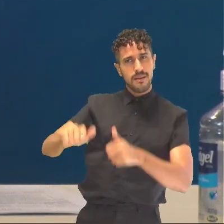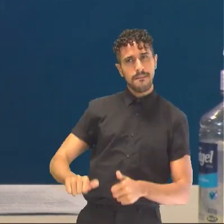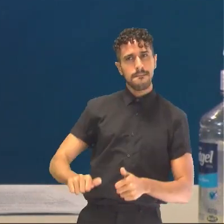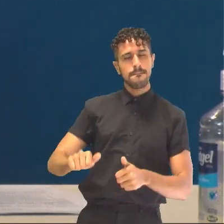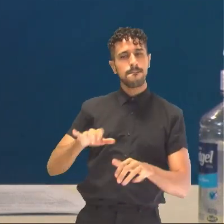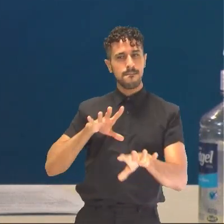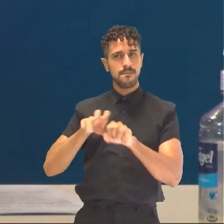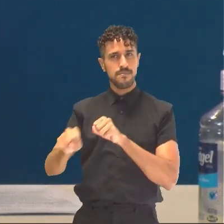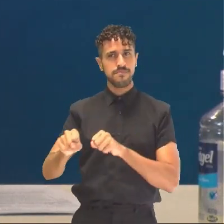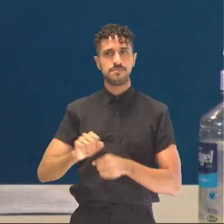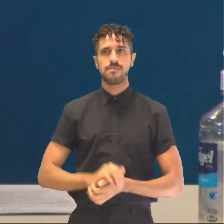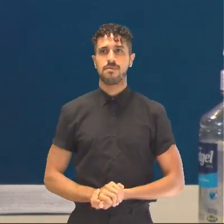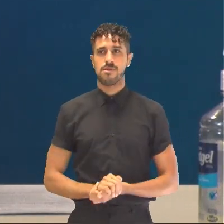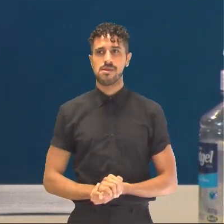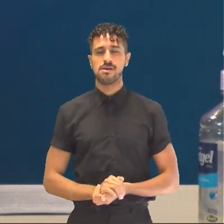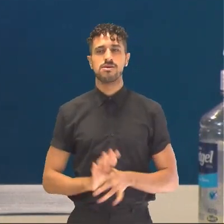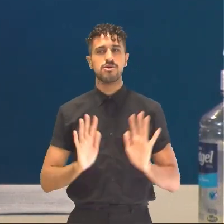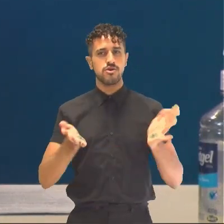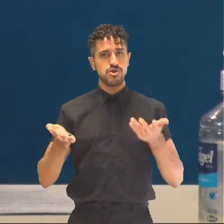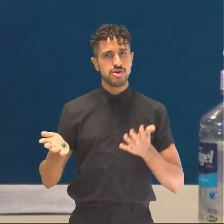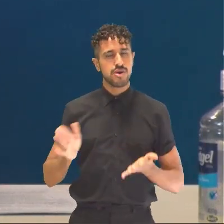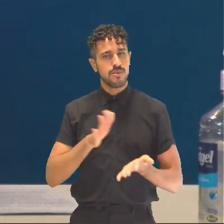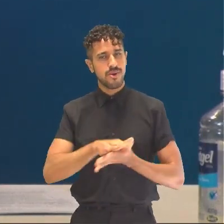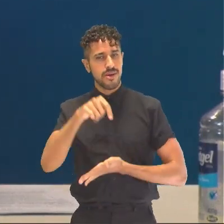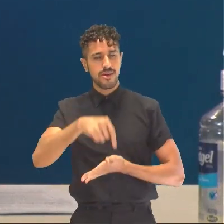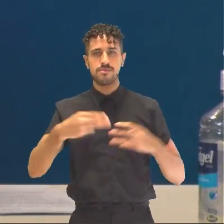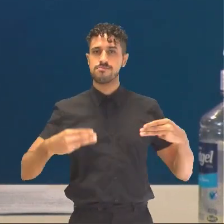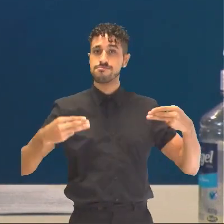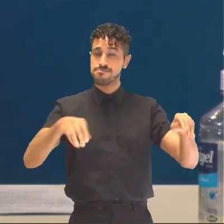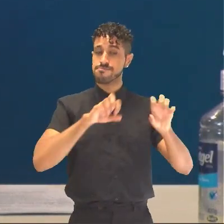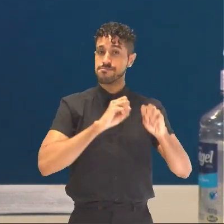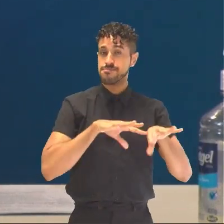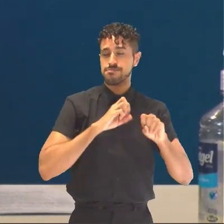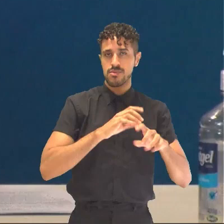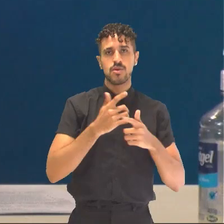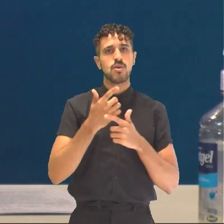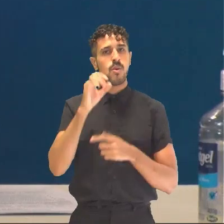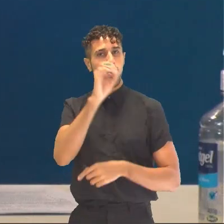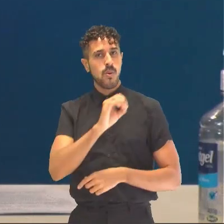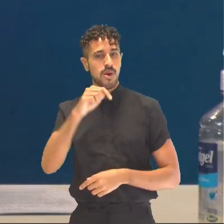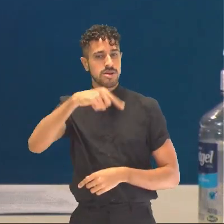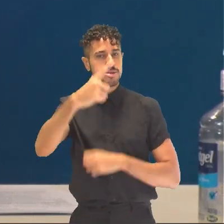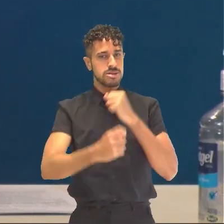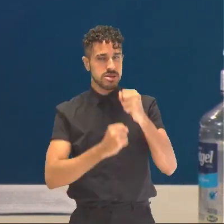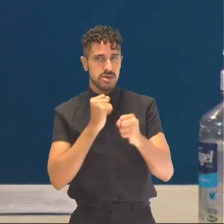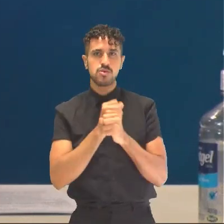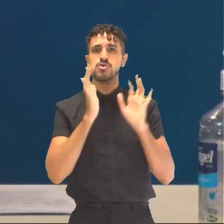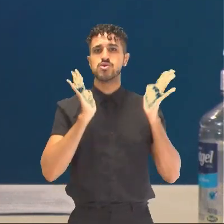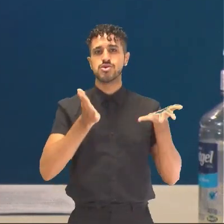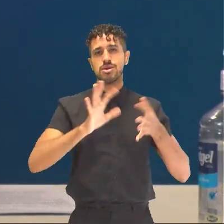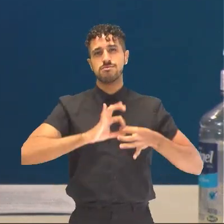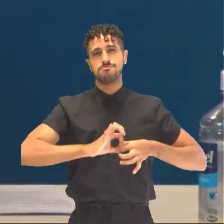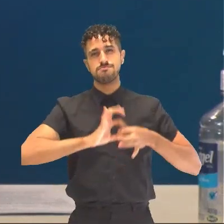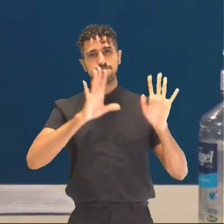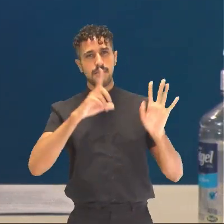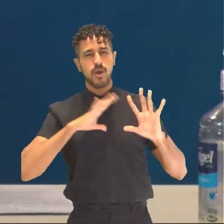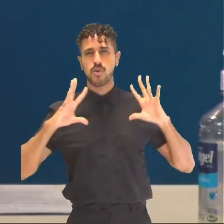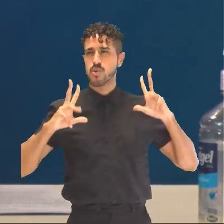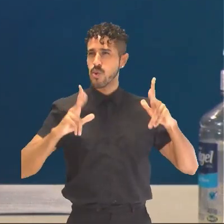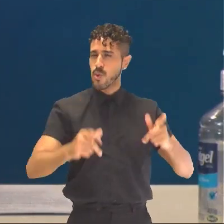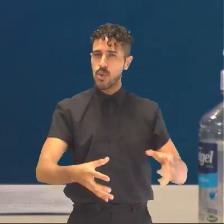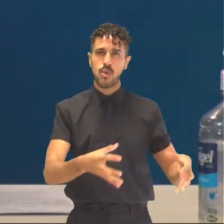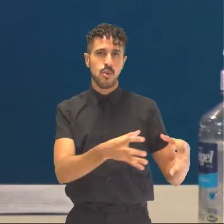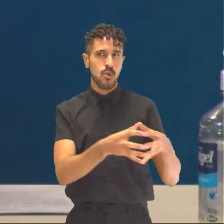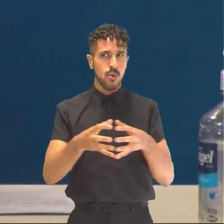diagnósticas formativas, que foram lançadas aqui pelo Ministério da Educação em outubro desse ano e que já estão disponíveis para toda a